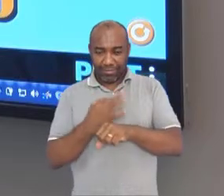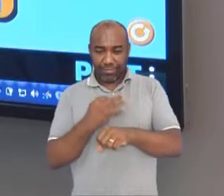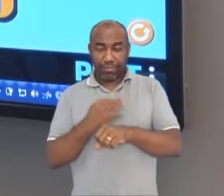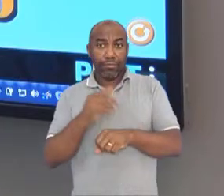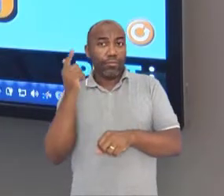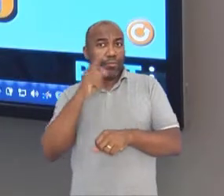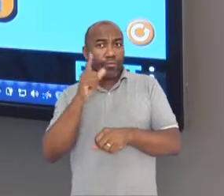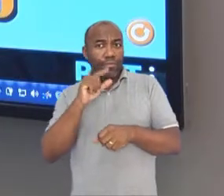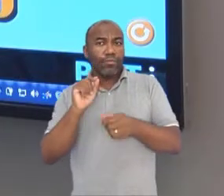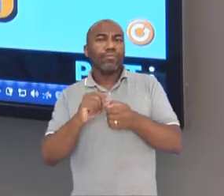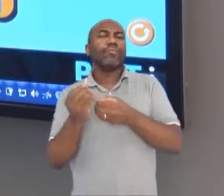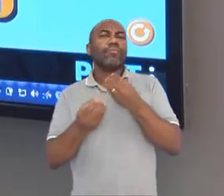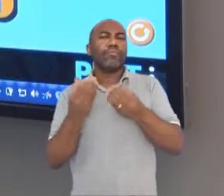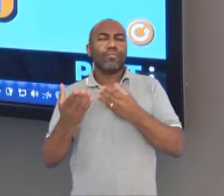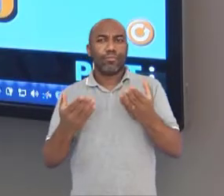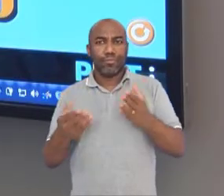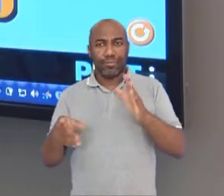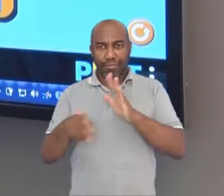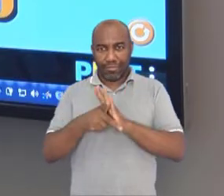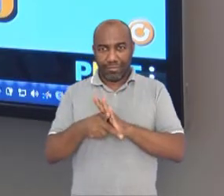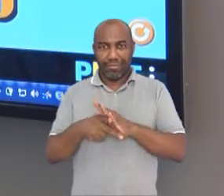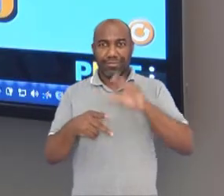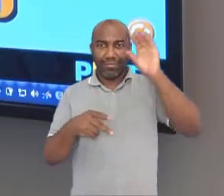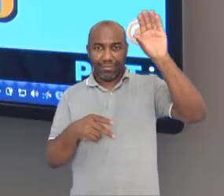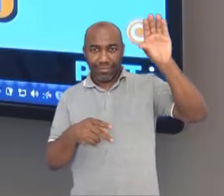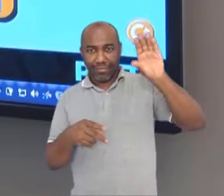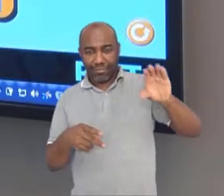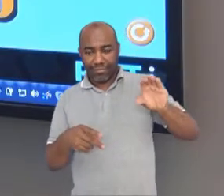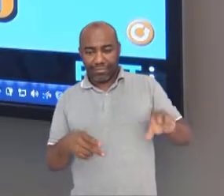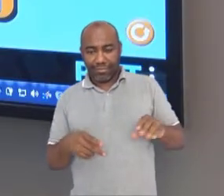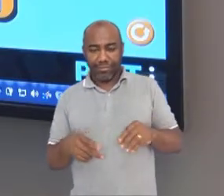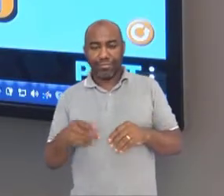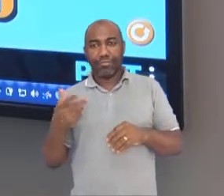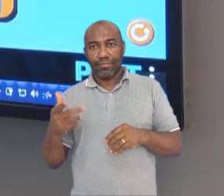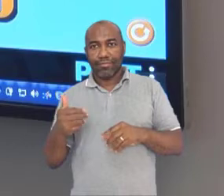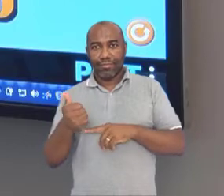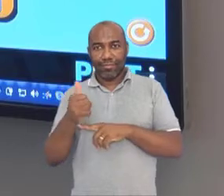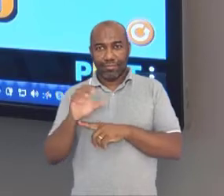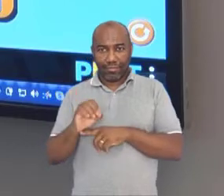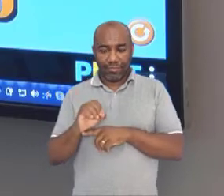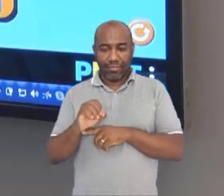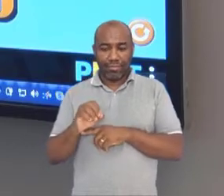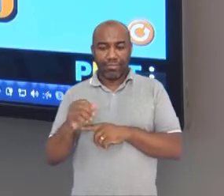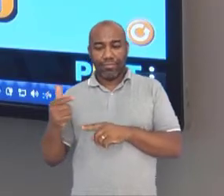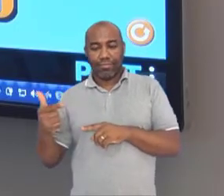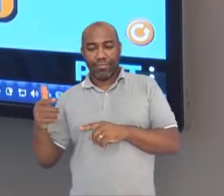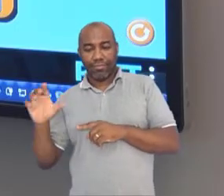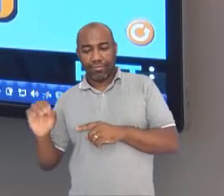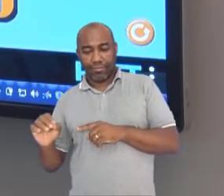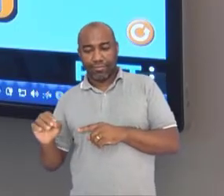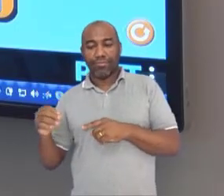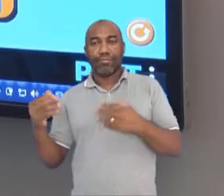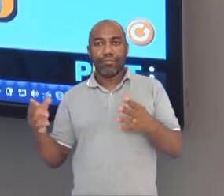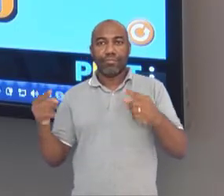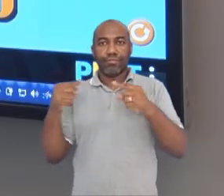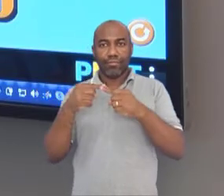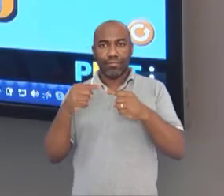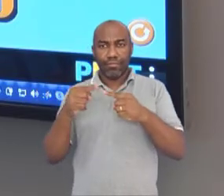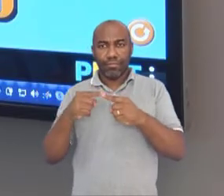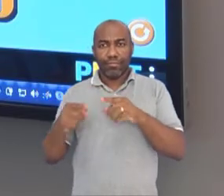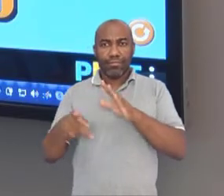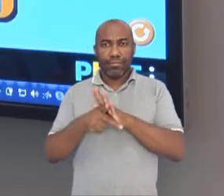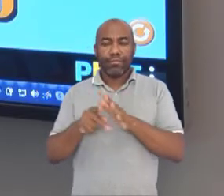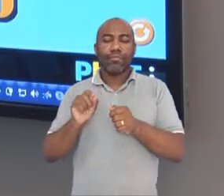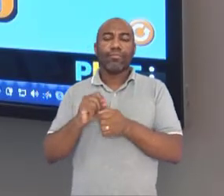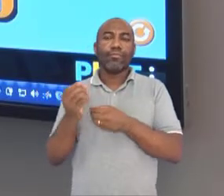resistência para o dobro de 10 é 20. Para essa intensidade de corrente